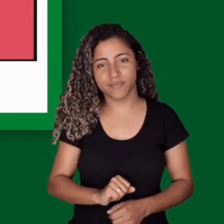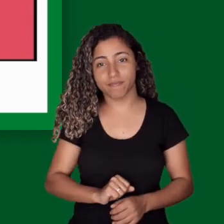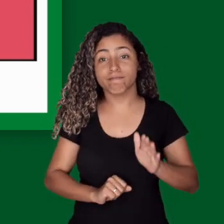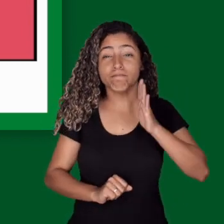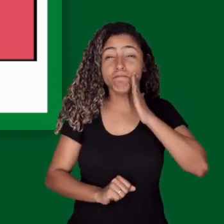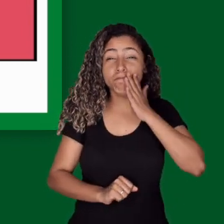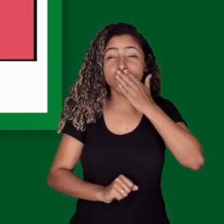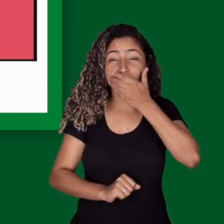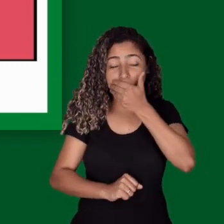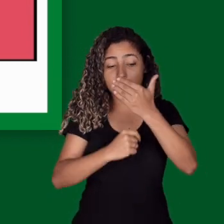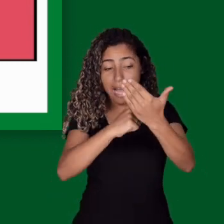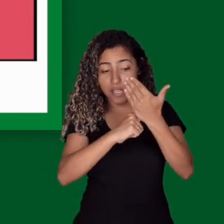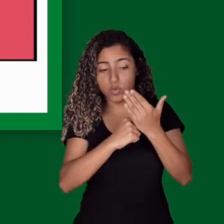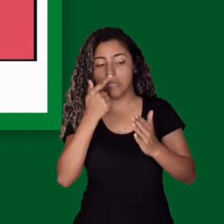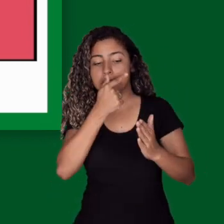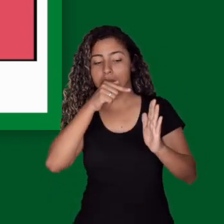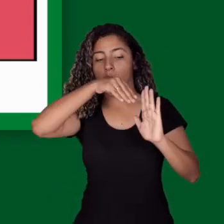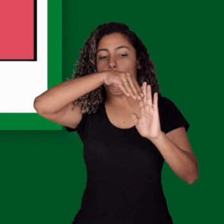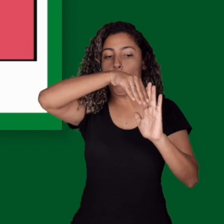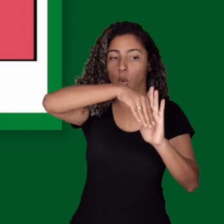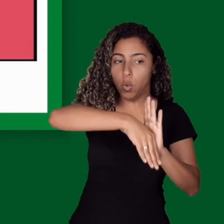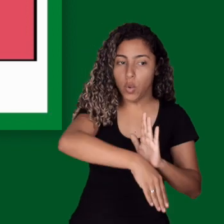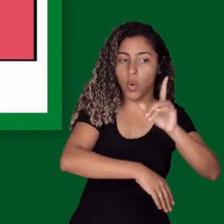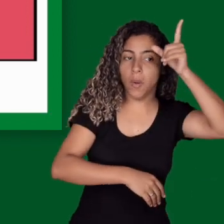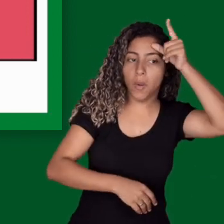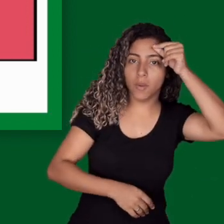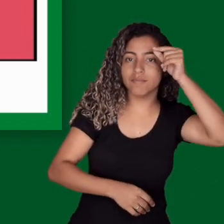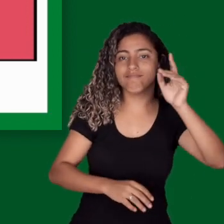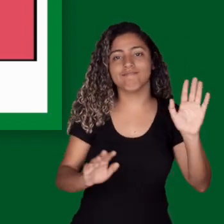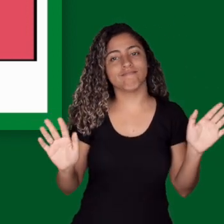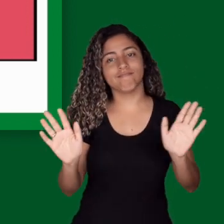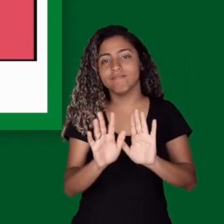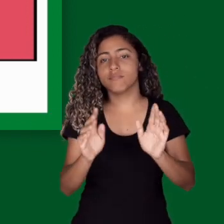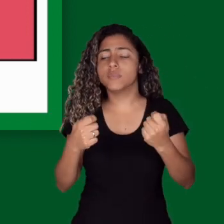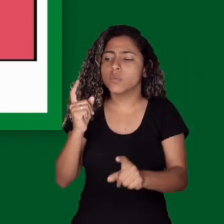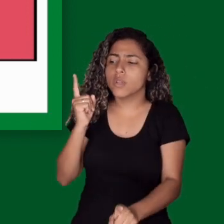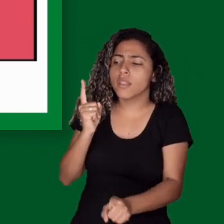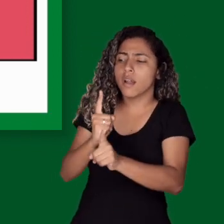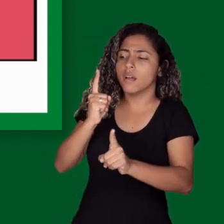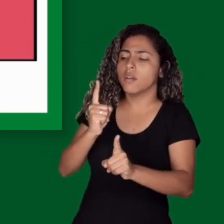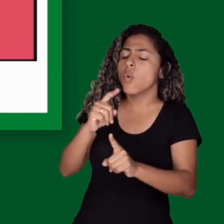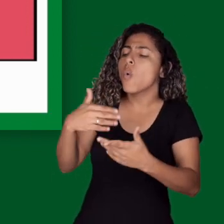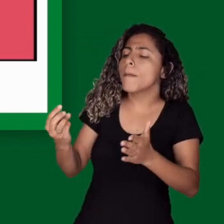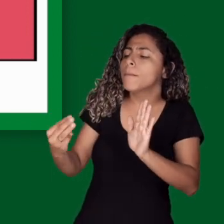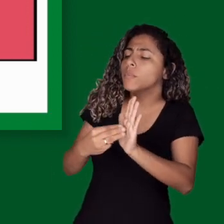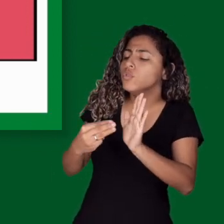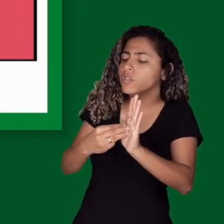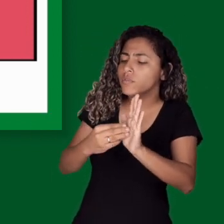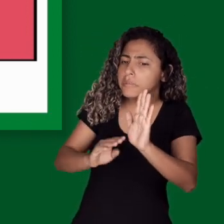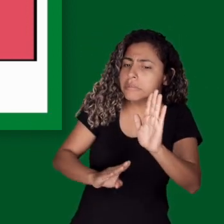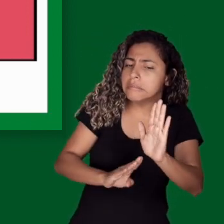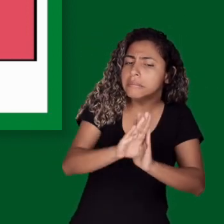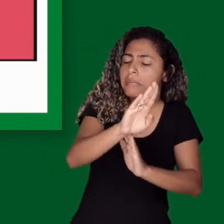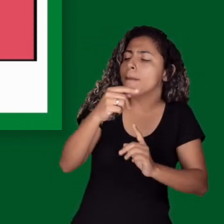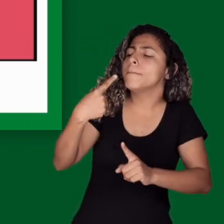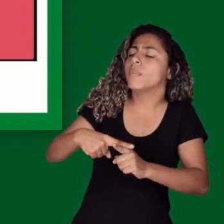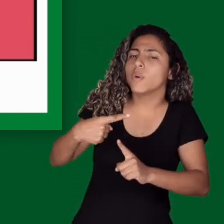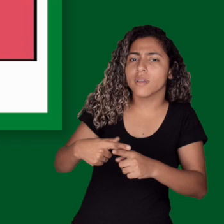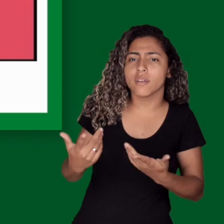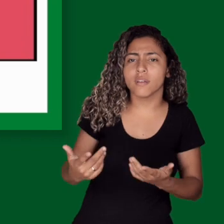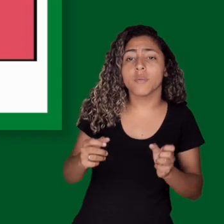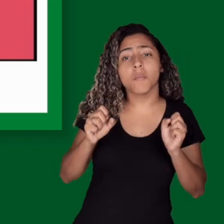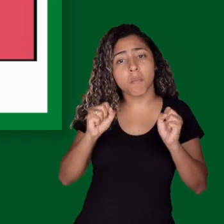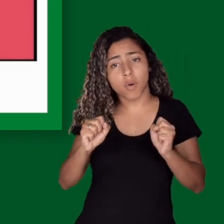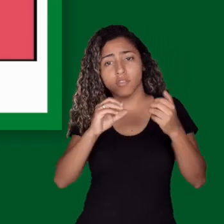vai resolver o problema. É importante a gente descobrir a causa desse aumento da glicemia, que pode ter sido tanto por um aumento do consumo